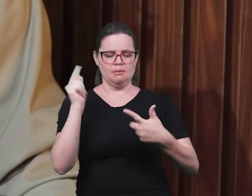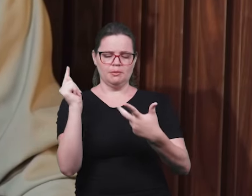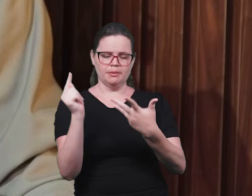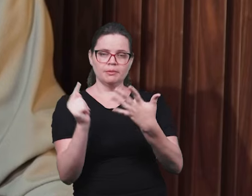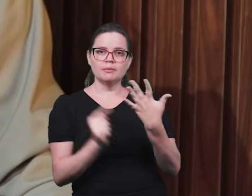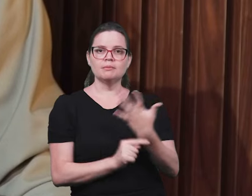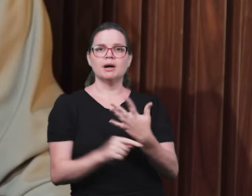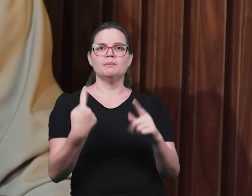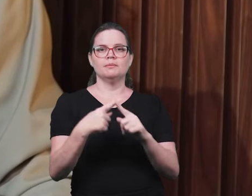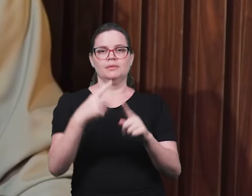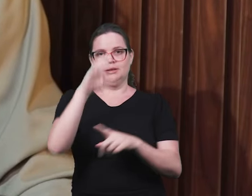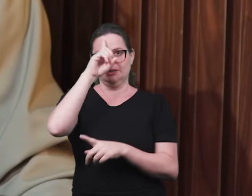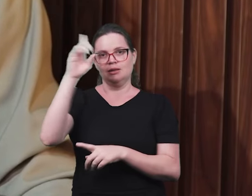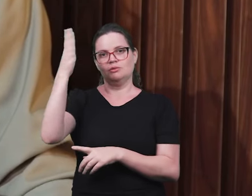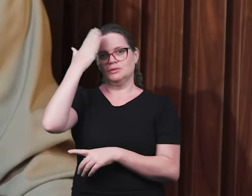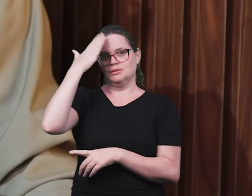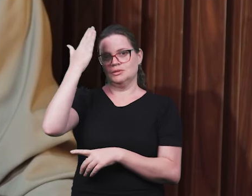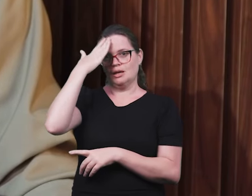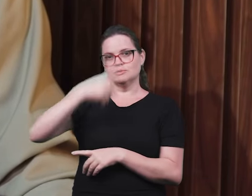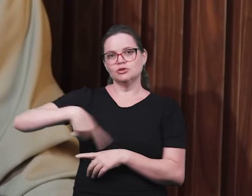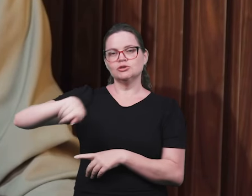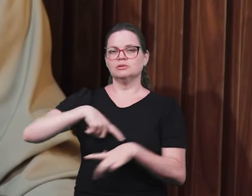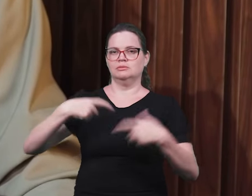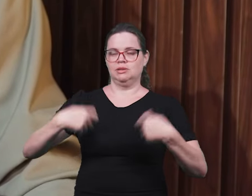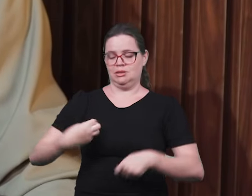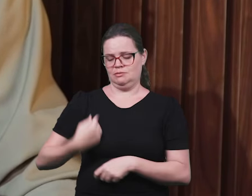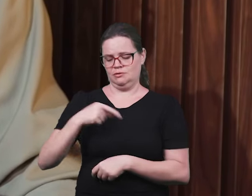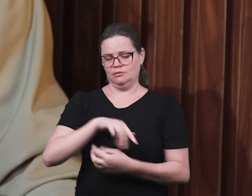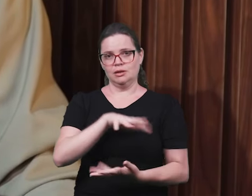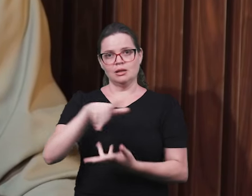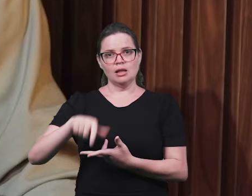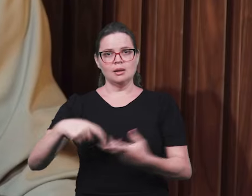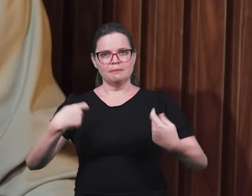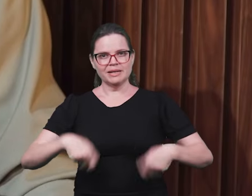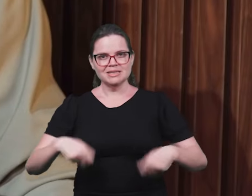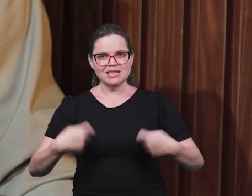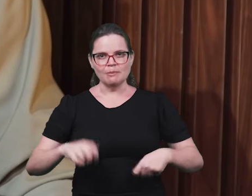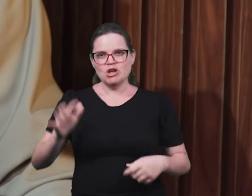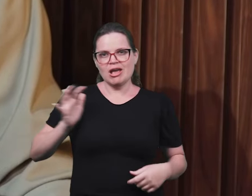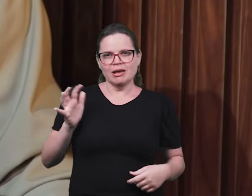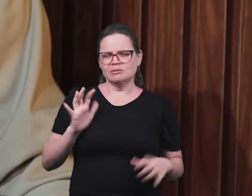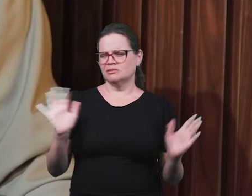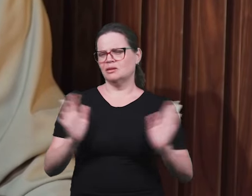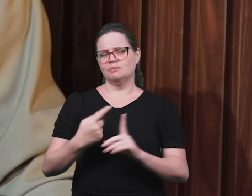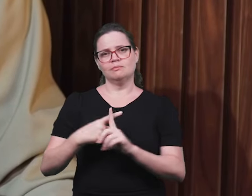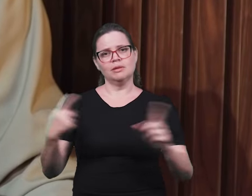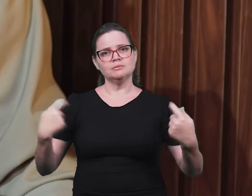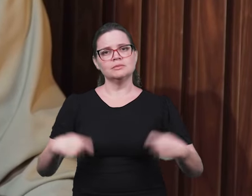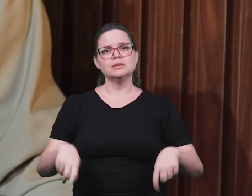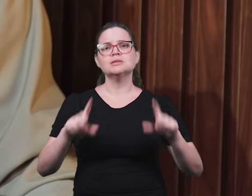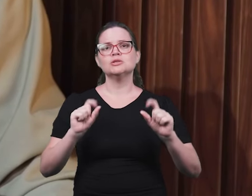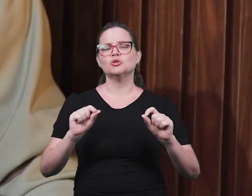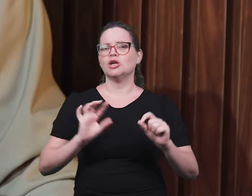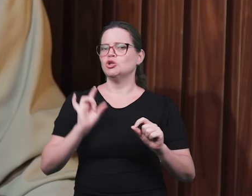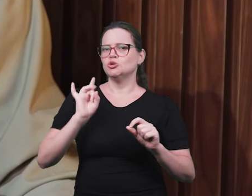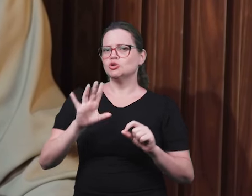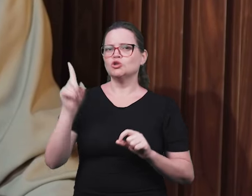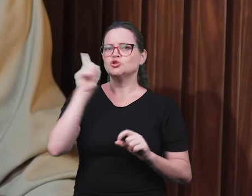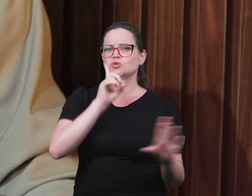necessitamos, que Deus sabe o que nós necessitamos para essa vida. Não necessitamos de muito, né? A palavra diz assim, só da